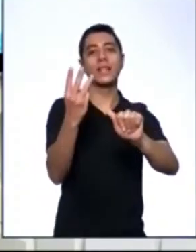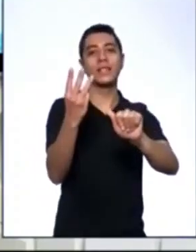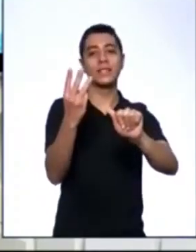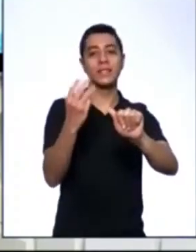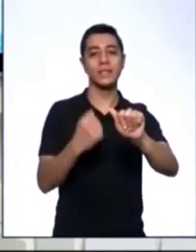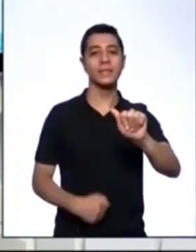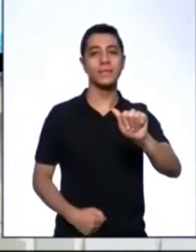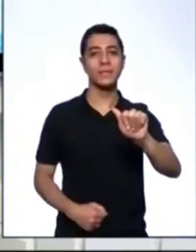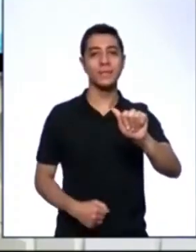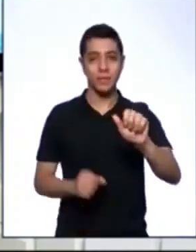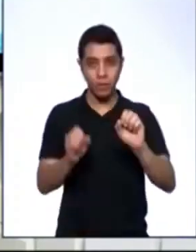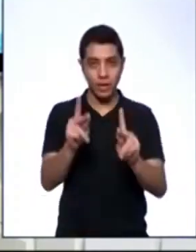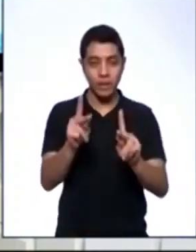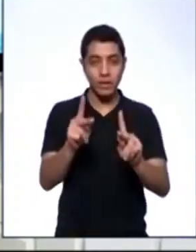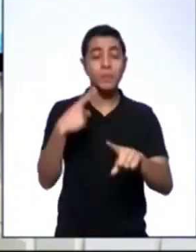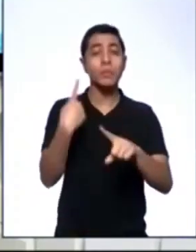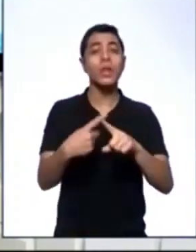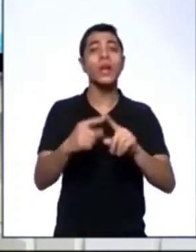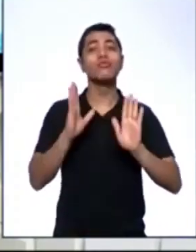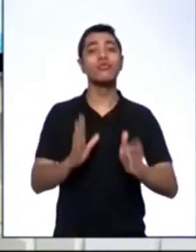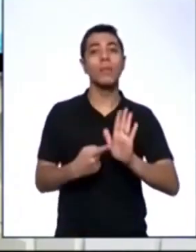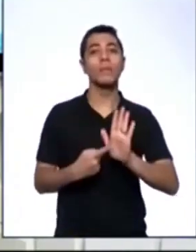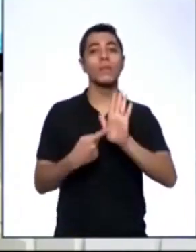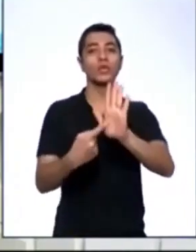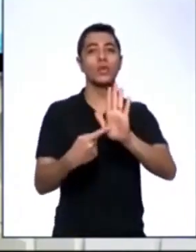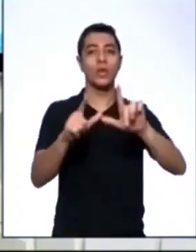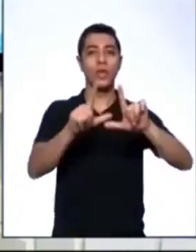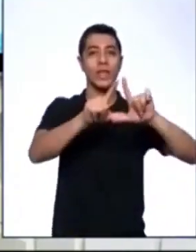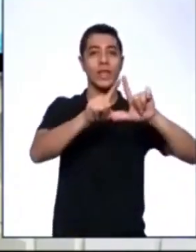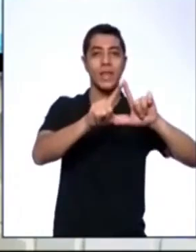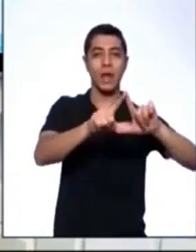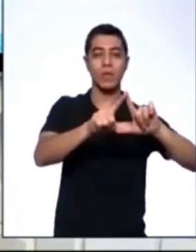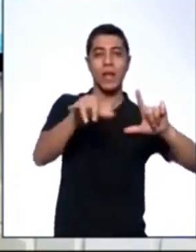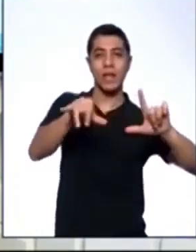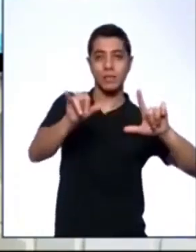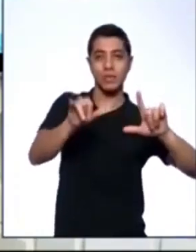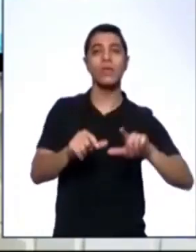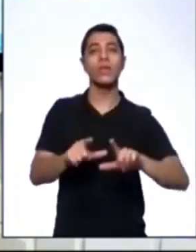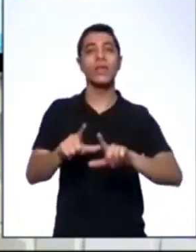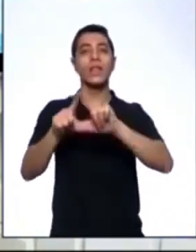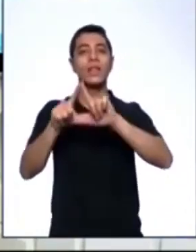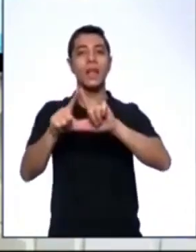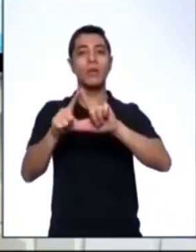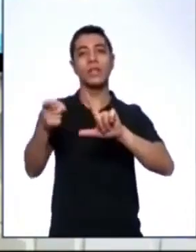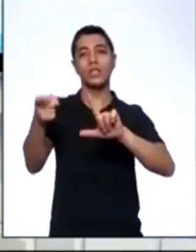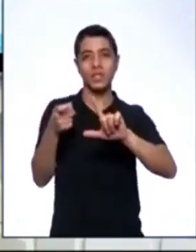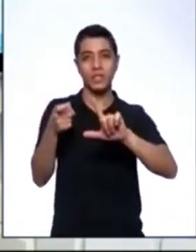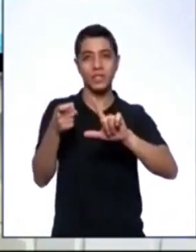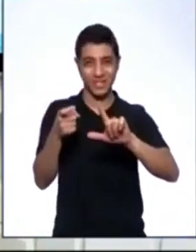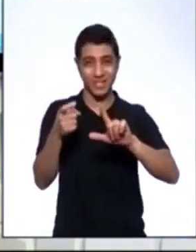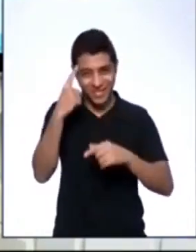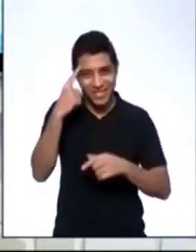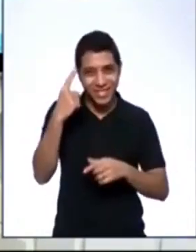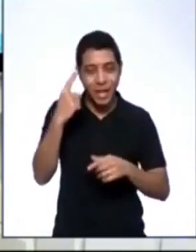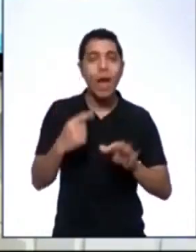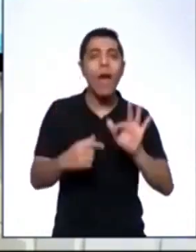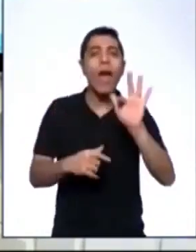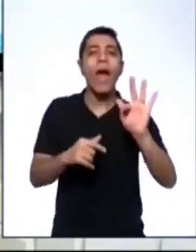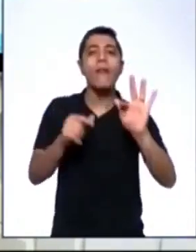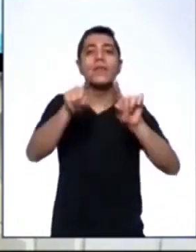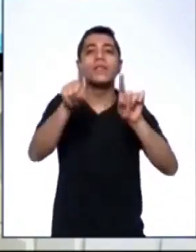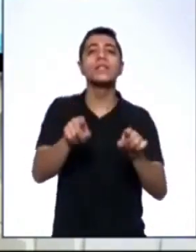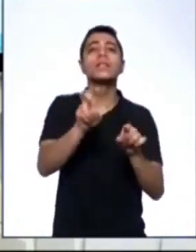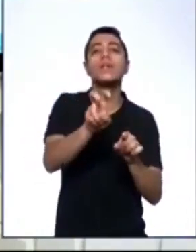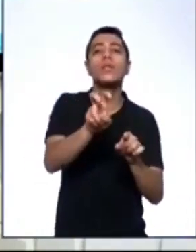dado: Delta então Delta cheias aí você descobre o ar mas tudo bem ou eh 25/17 tá preparado